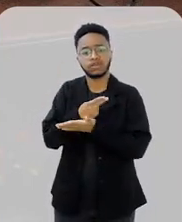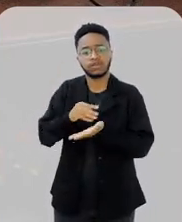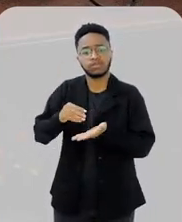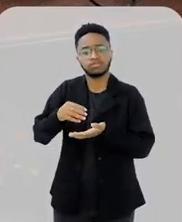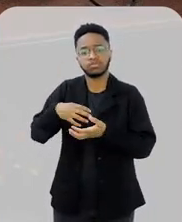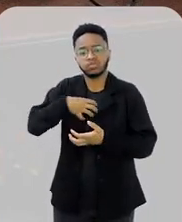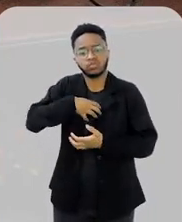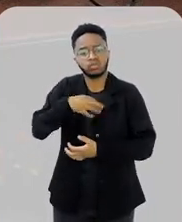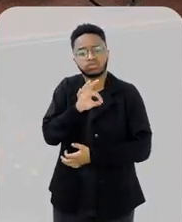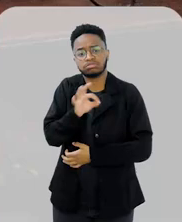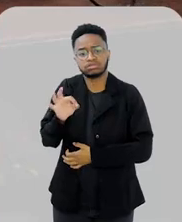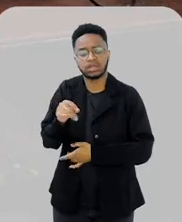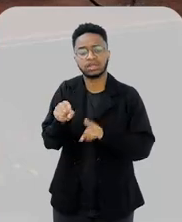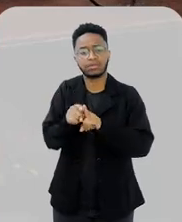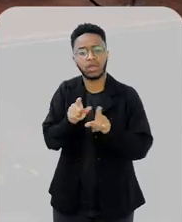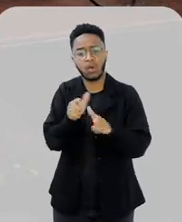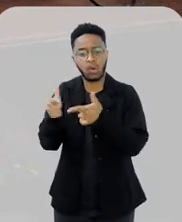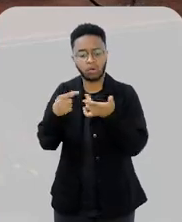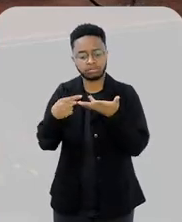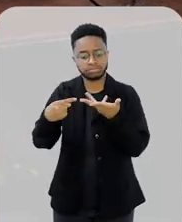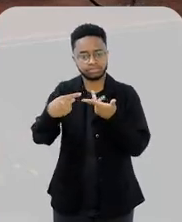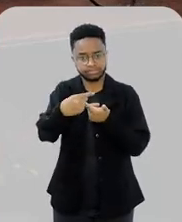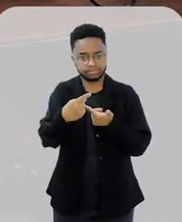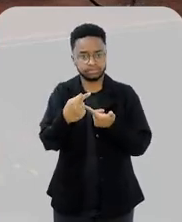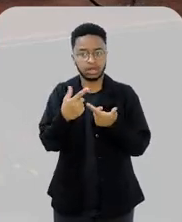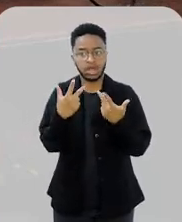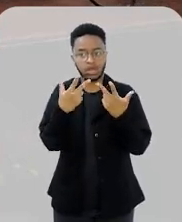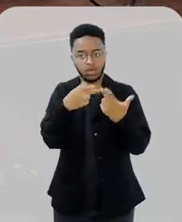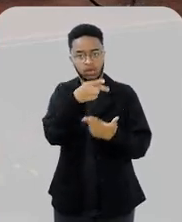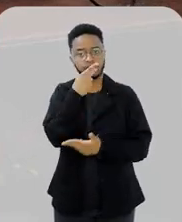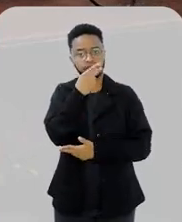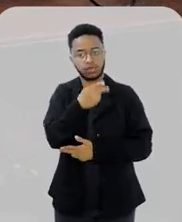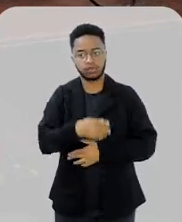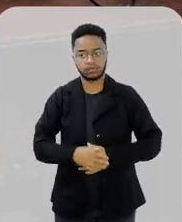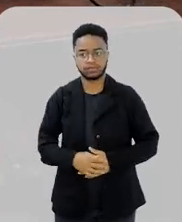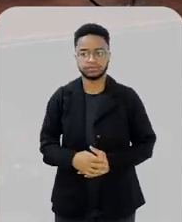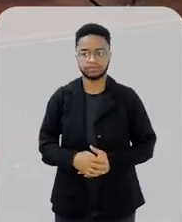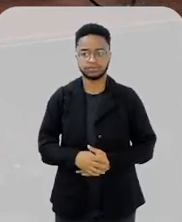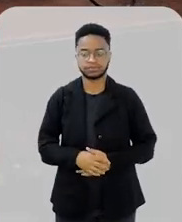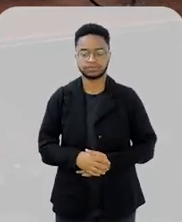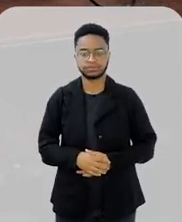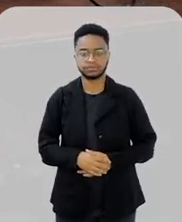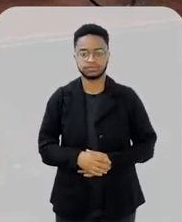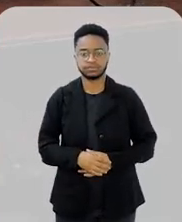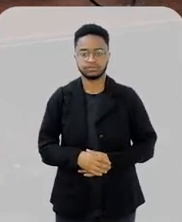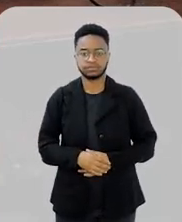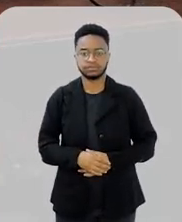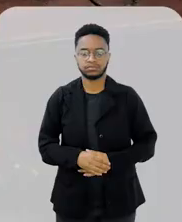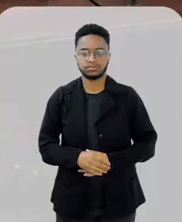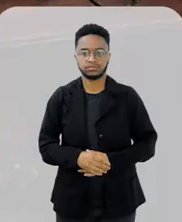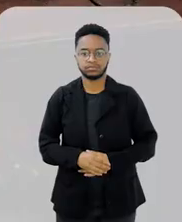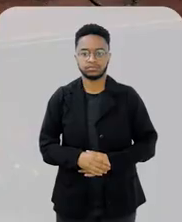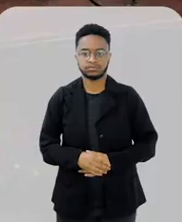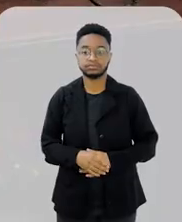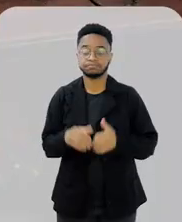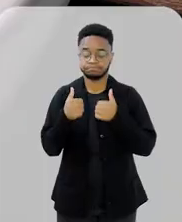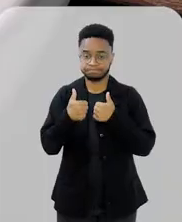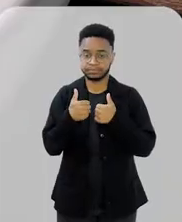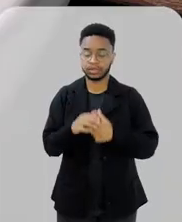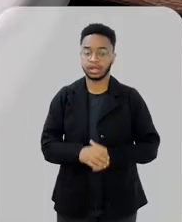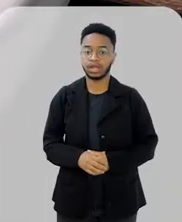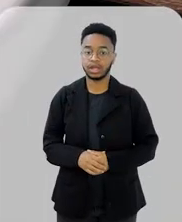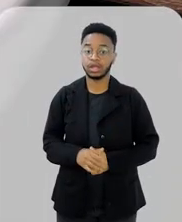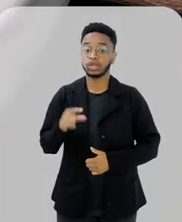de sensibilidade aí nos seios e essas outras condições aí também, complicações que o doutor Marcelo já adiantou? Não,